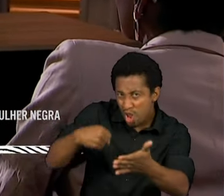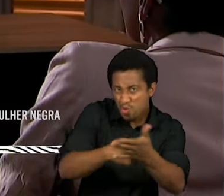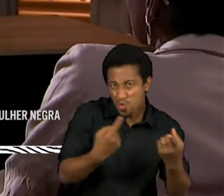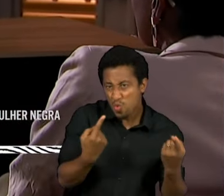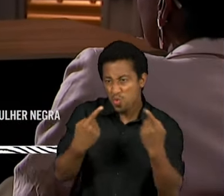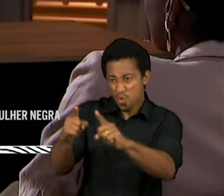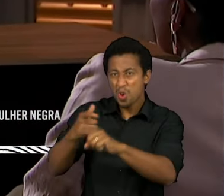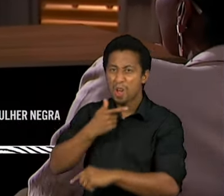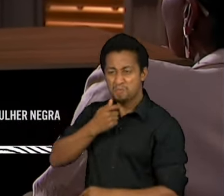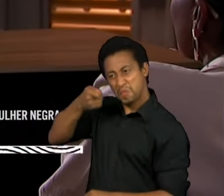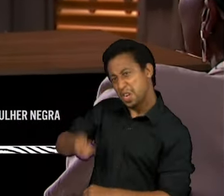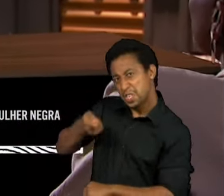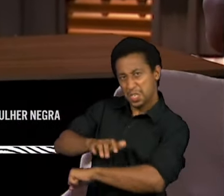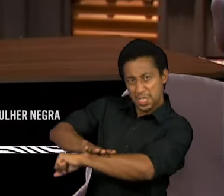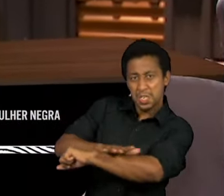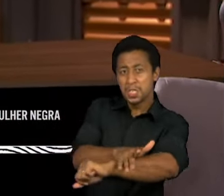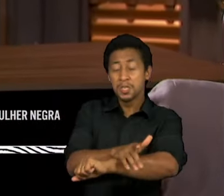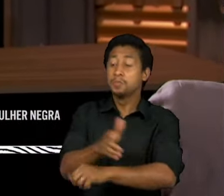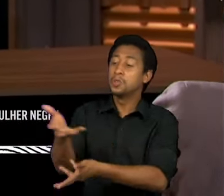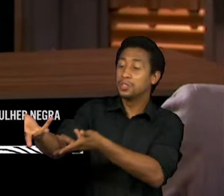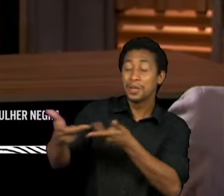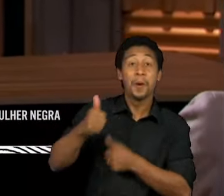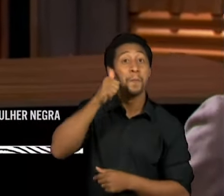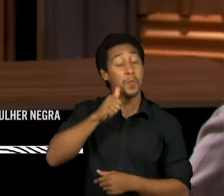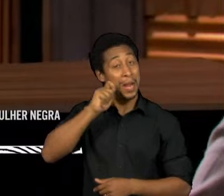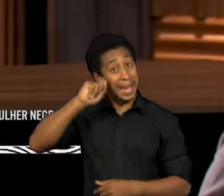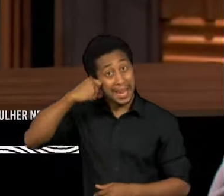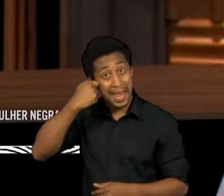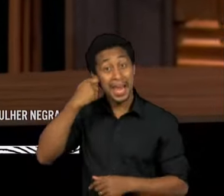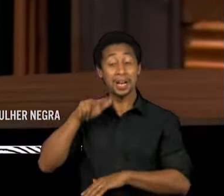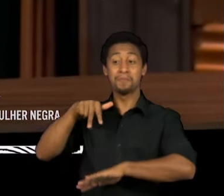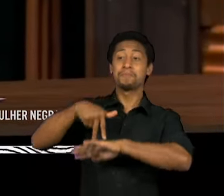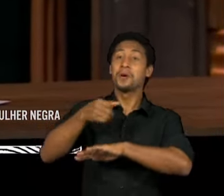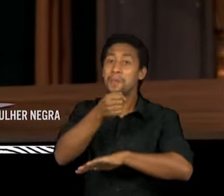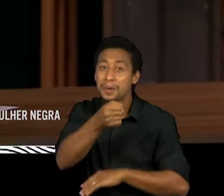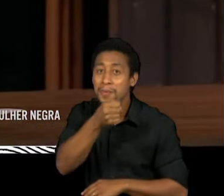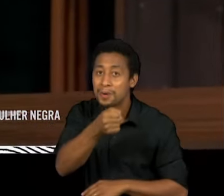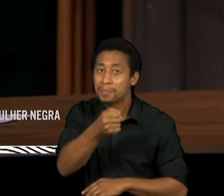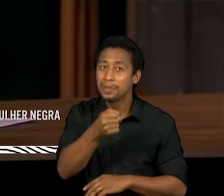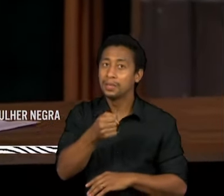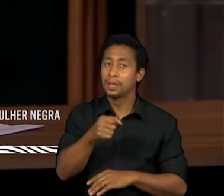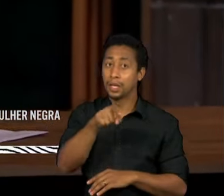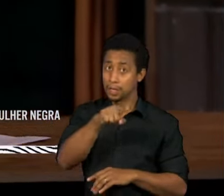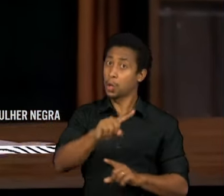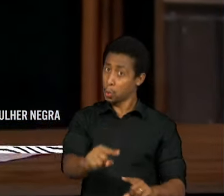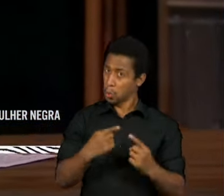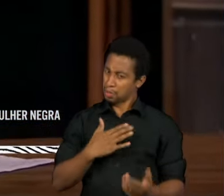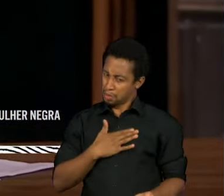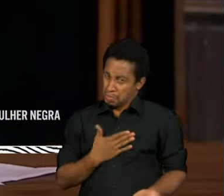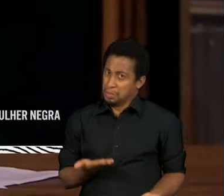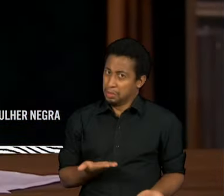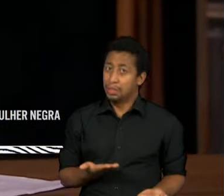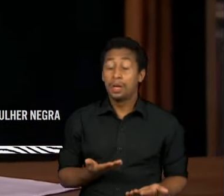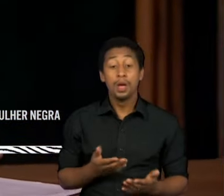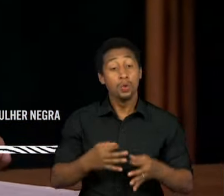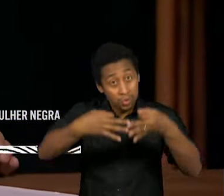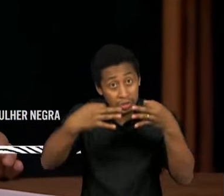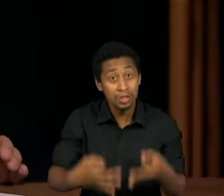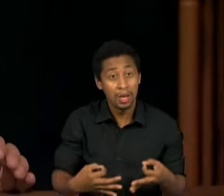negra fazer a entrevista ele tá falando criticando a mim seria a coisa mais coerente a se fazer